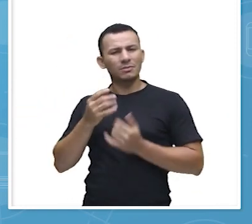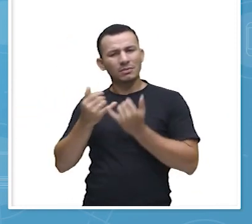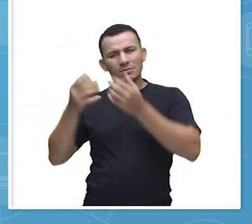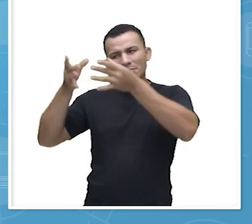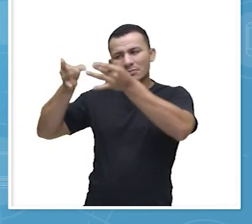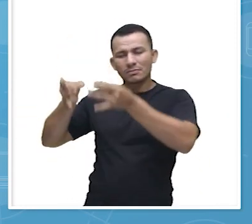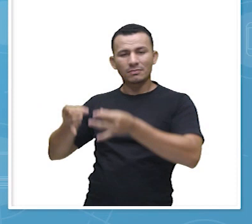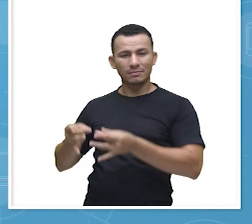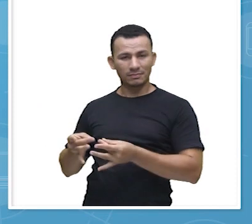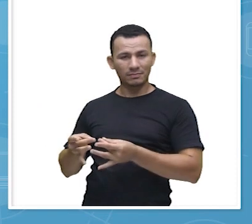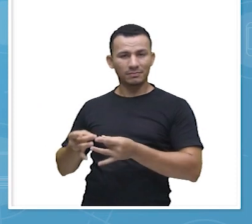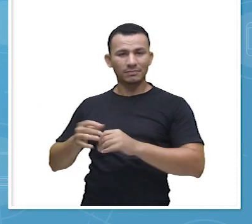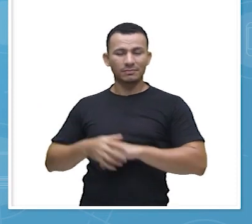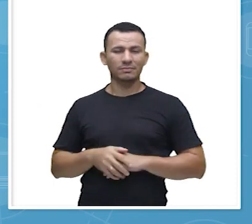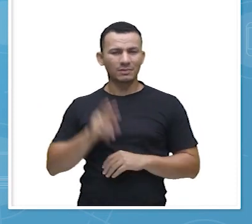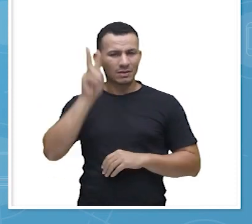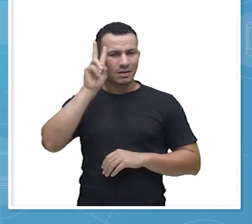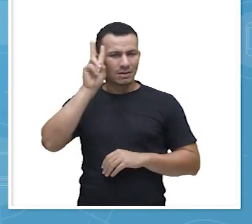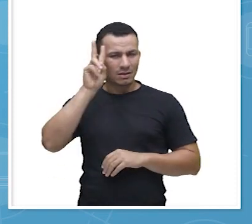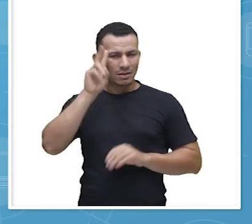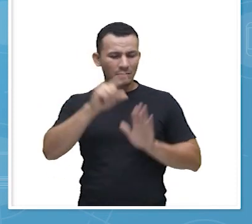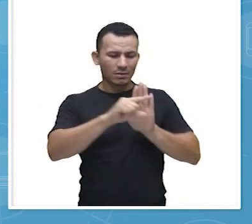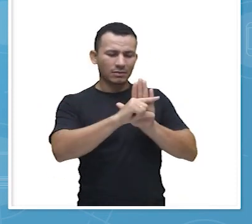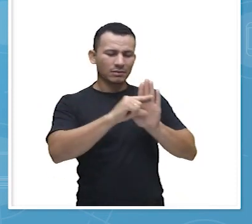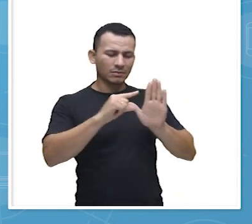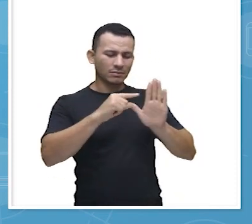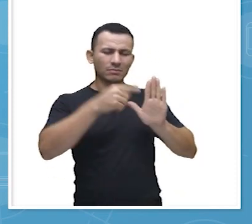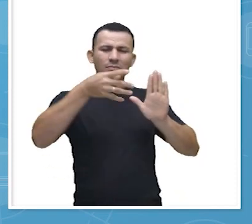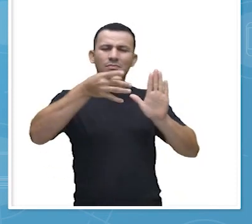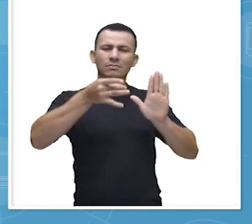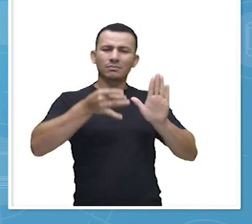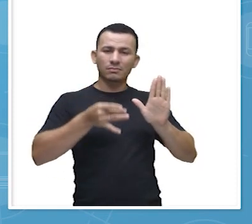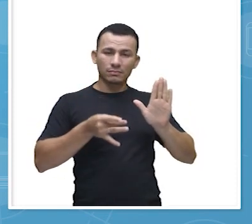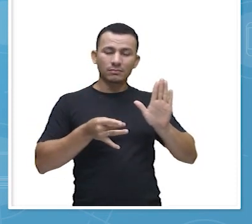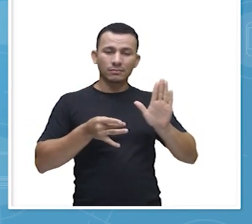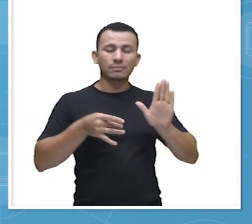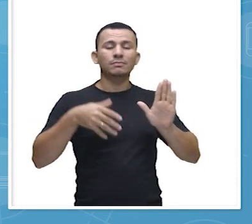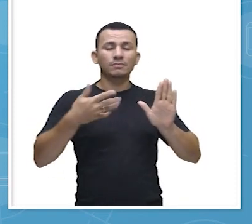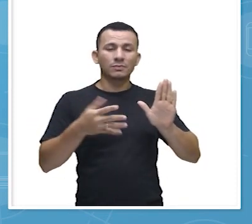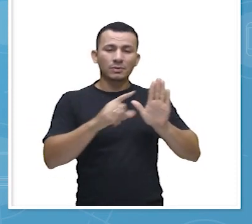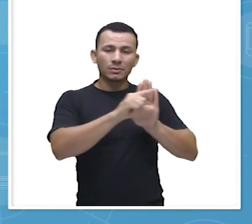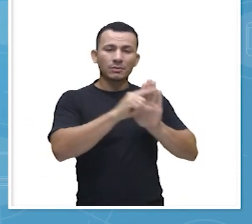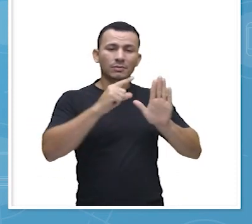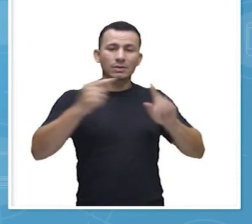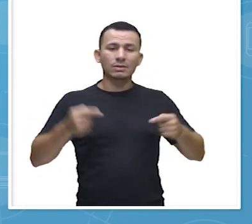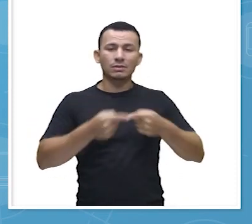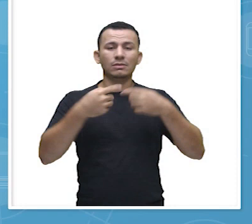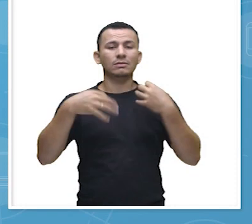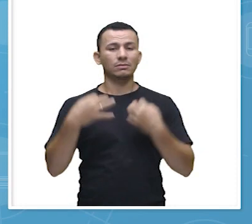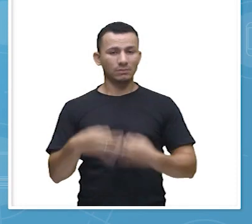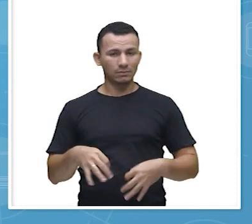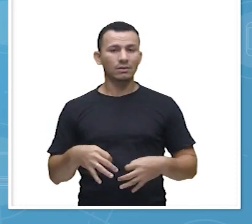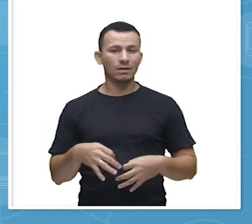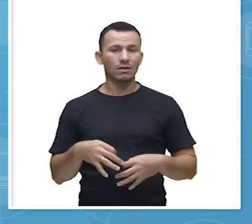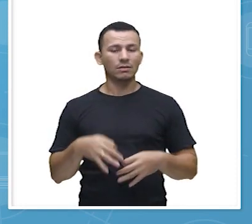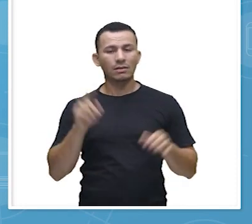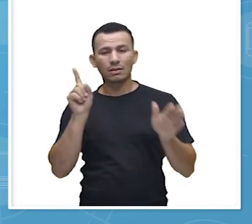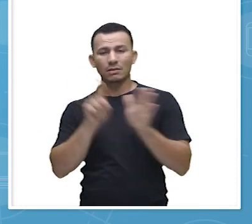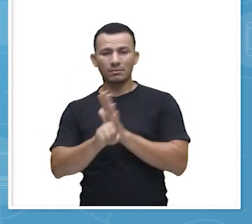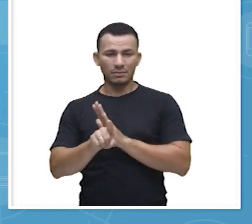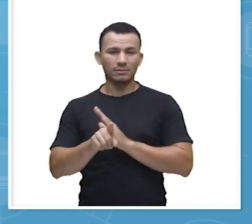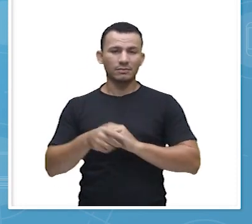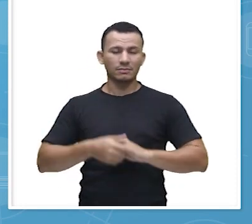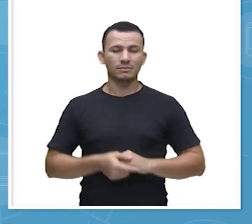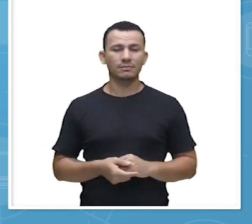marquei? A partir daqui, mais descritivo. E é justamente esse pedaço do texto que a gente está perguntando, não